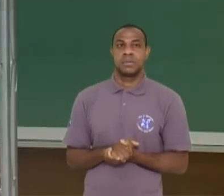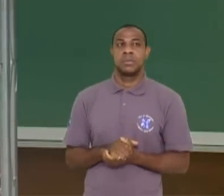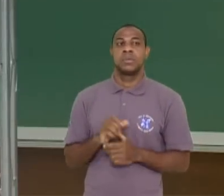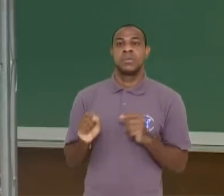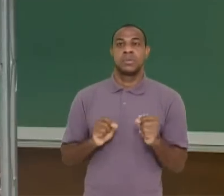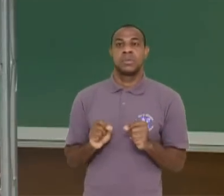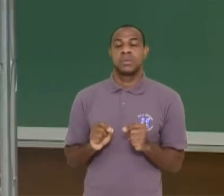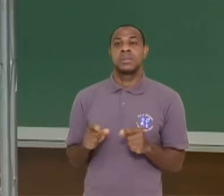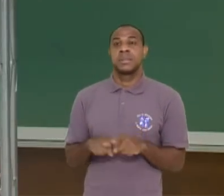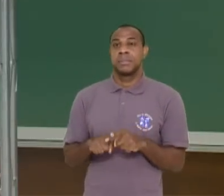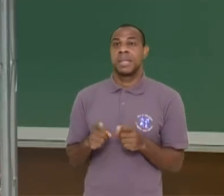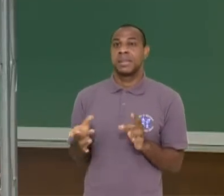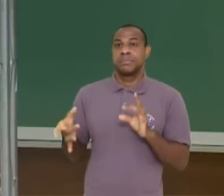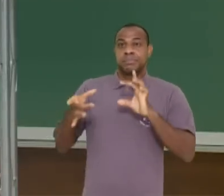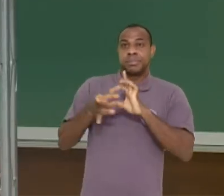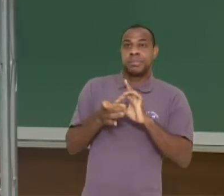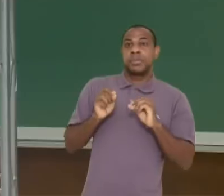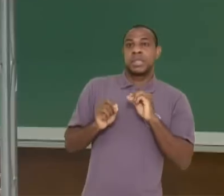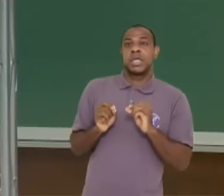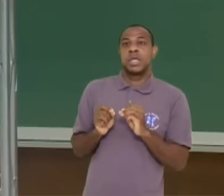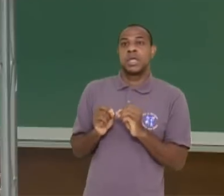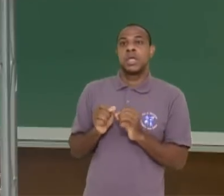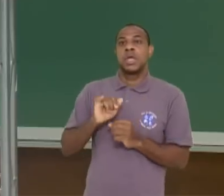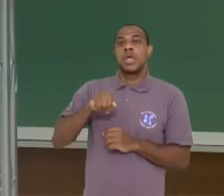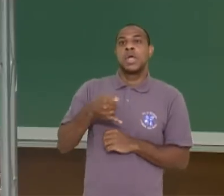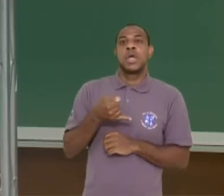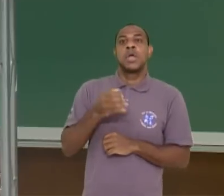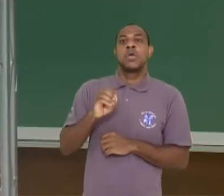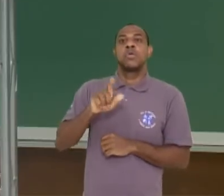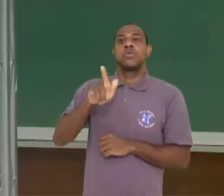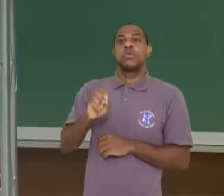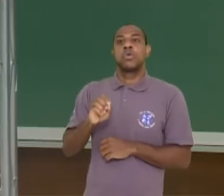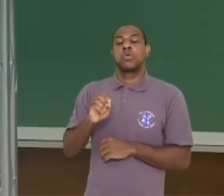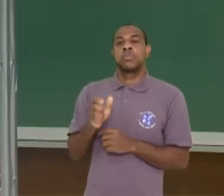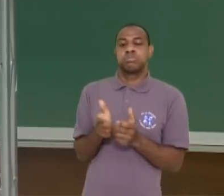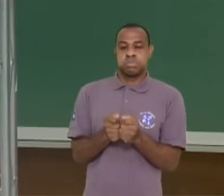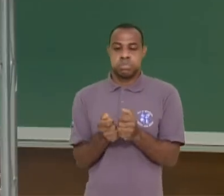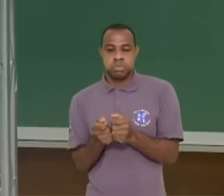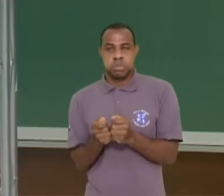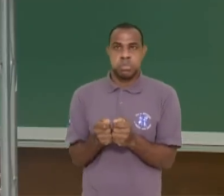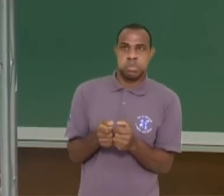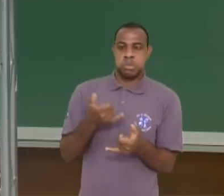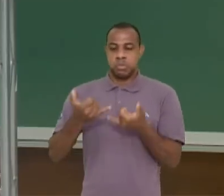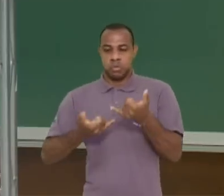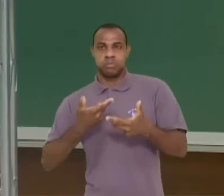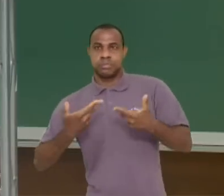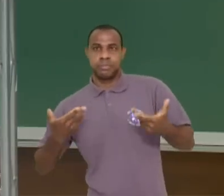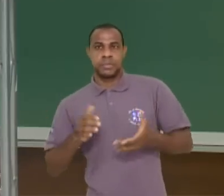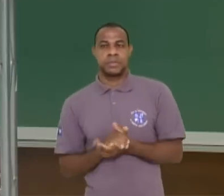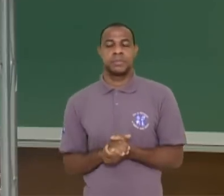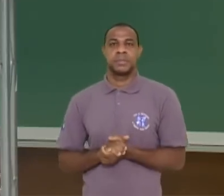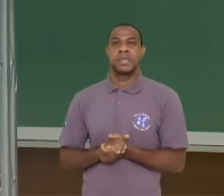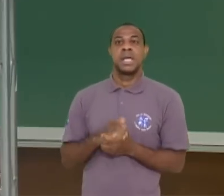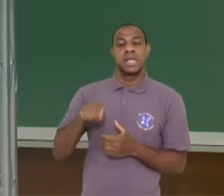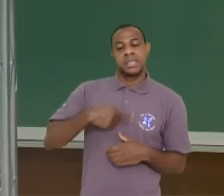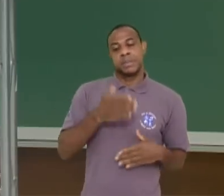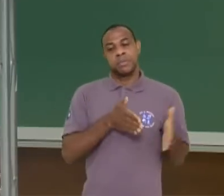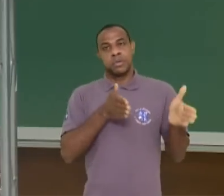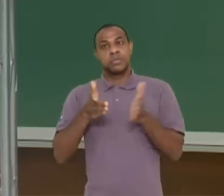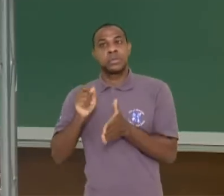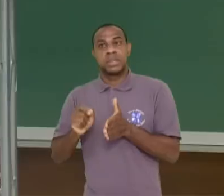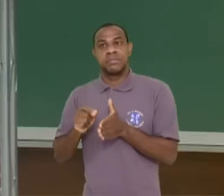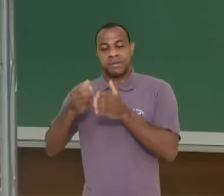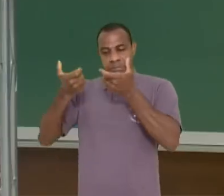com jogo também, né? Então nós vamos, em primeiro momento, definir o que é um jogo e, em segundo momento, definir o tema. Aí, associando os